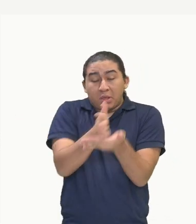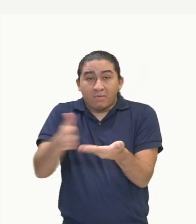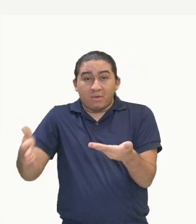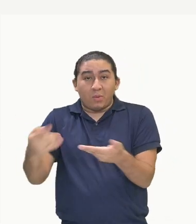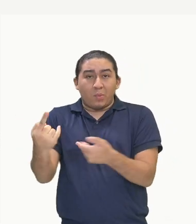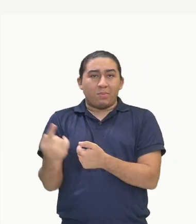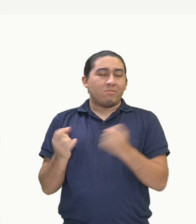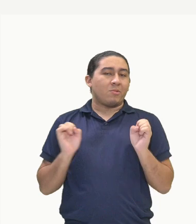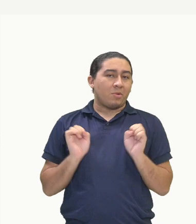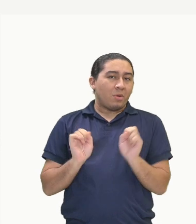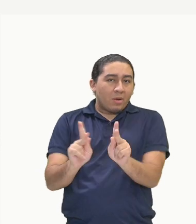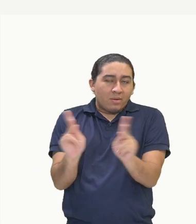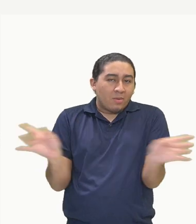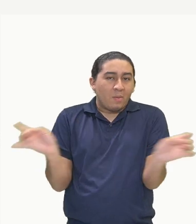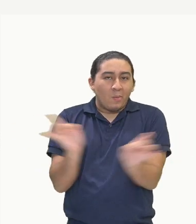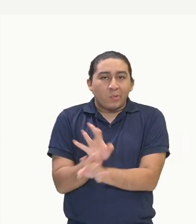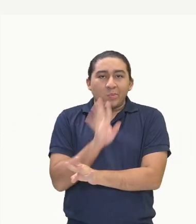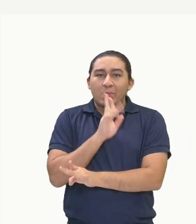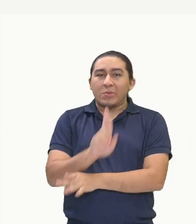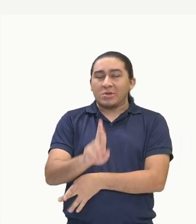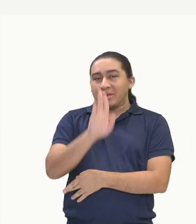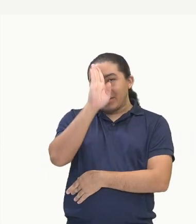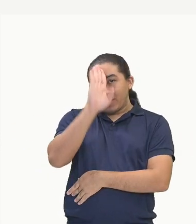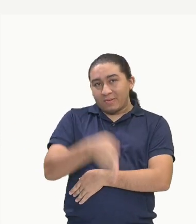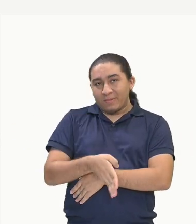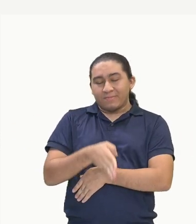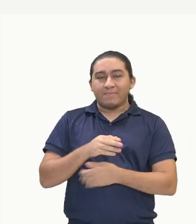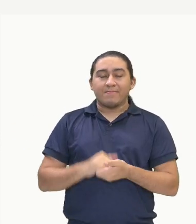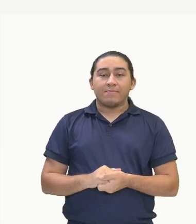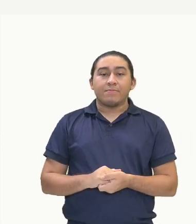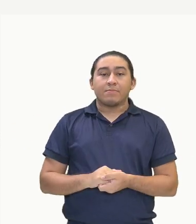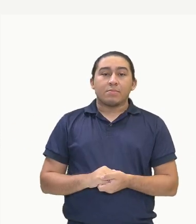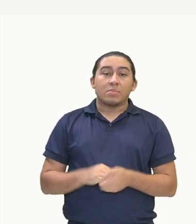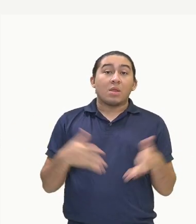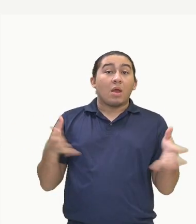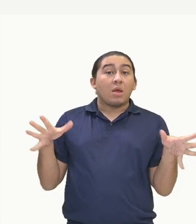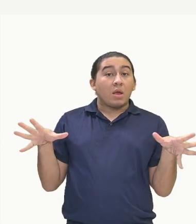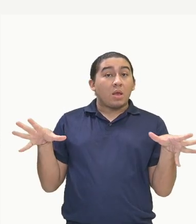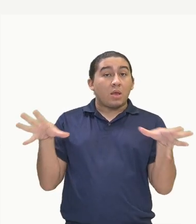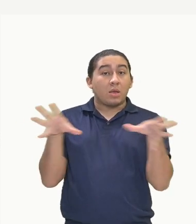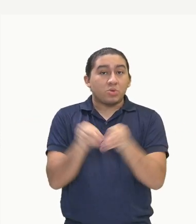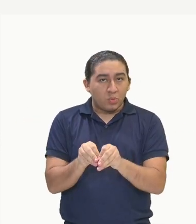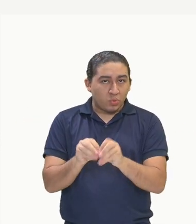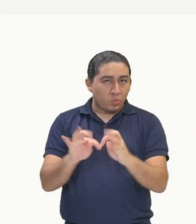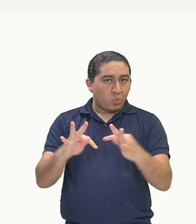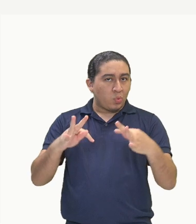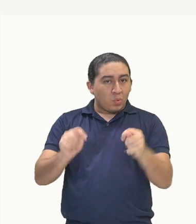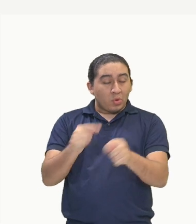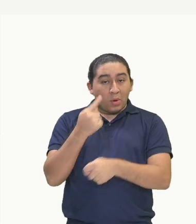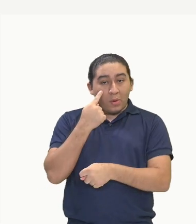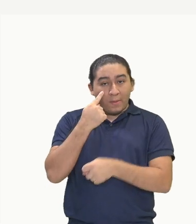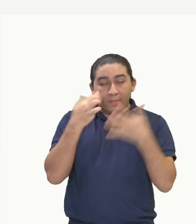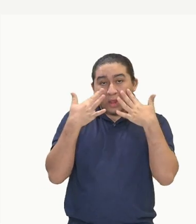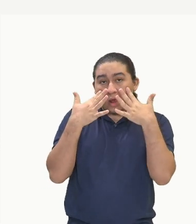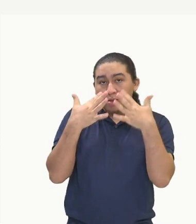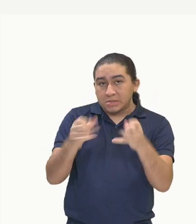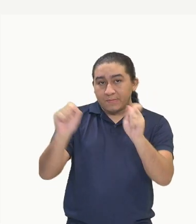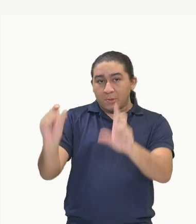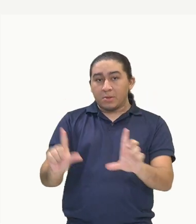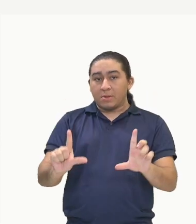chegamos ao nosso resultado, tá certo? Resumindo tudo que nós fizemos, olha aqui na nossa